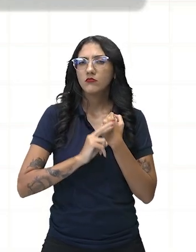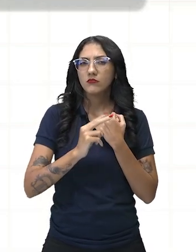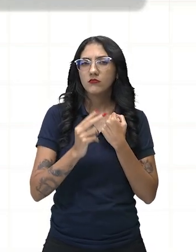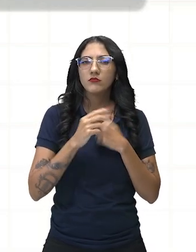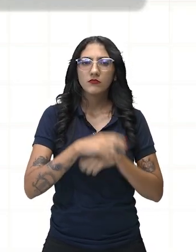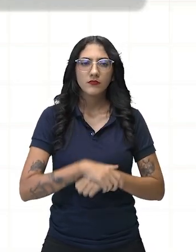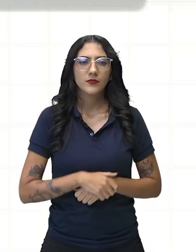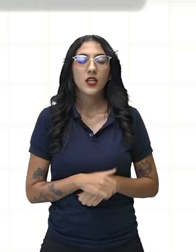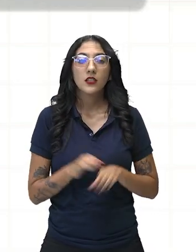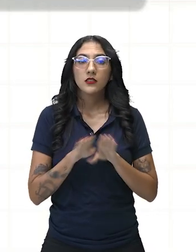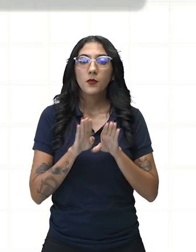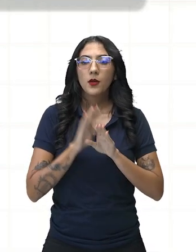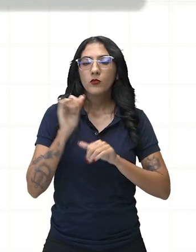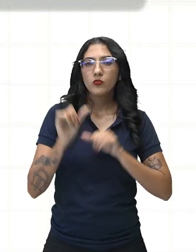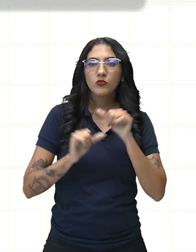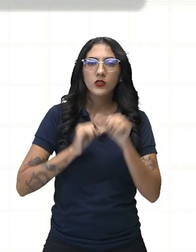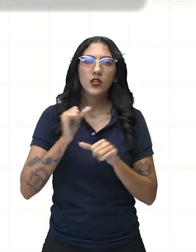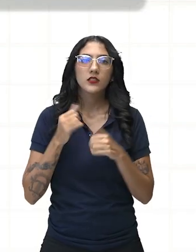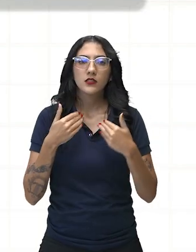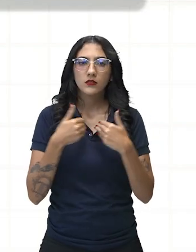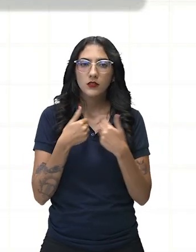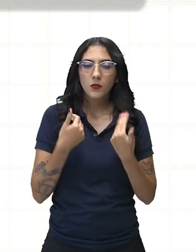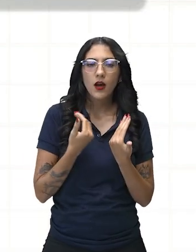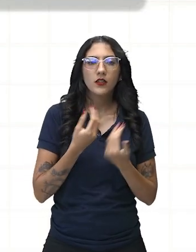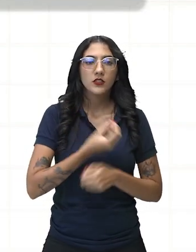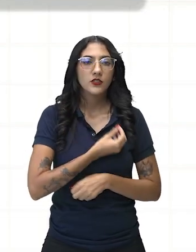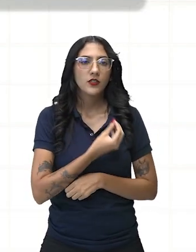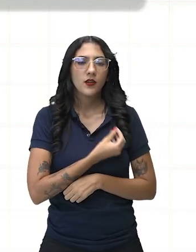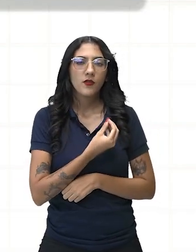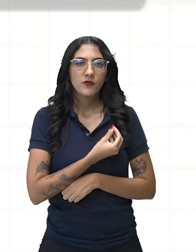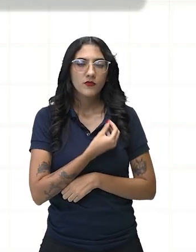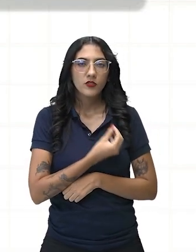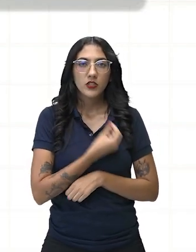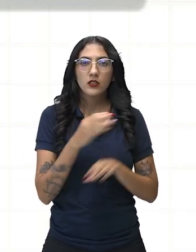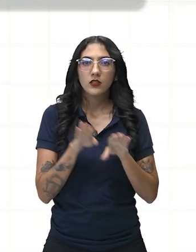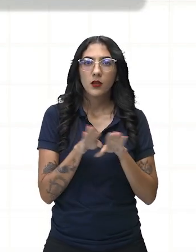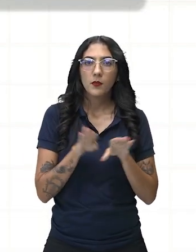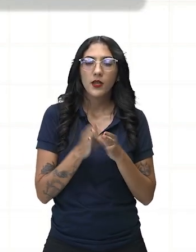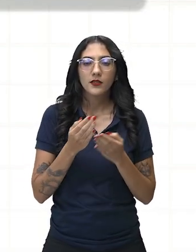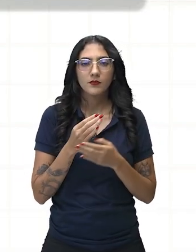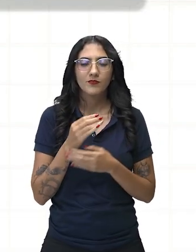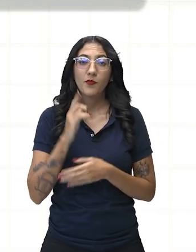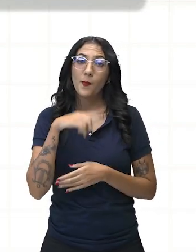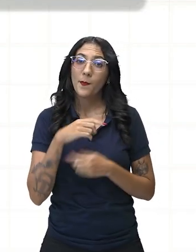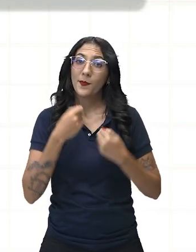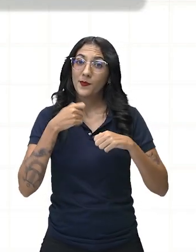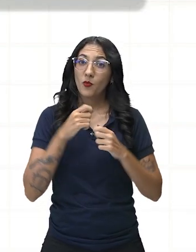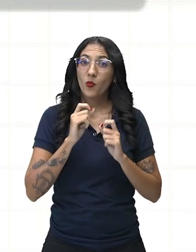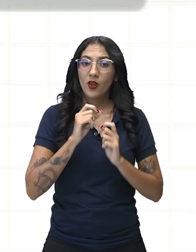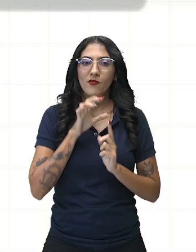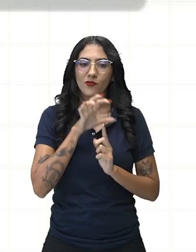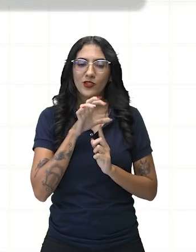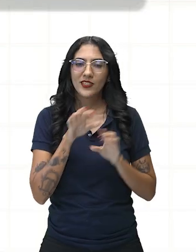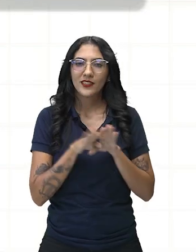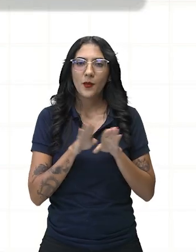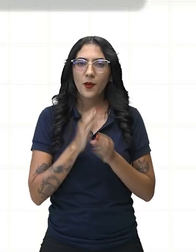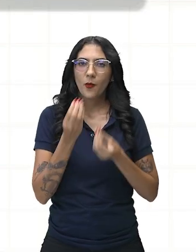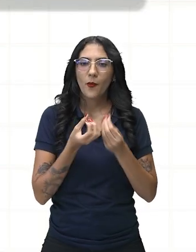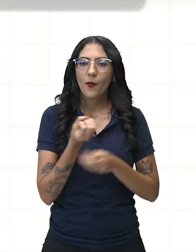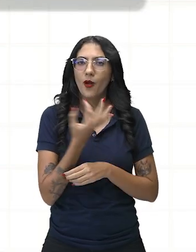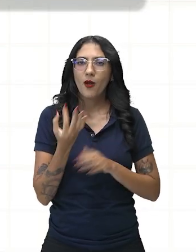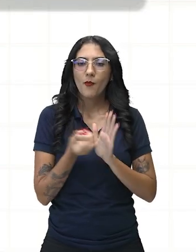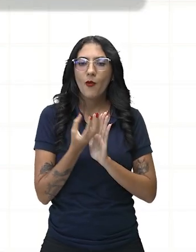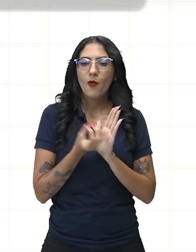é a alteração da biodiversidade. Isso pode comprometer, inclusive, a produção de alimentos, porque isso afeta diretamente